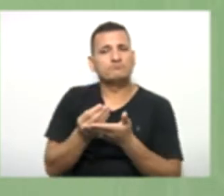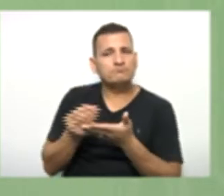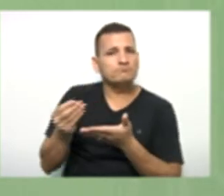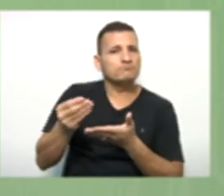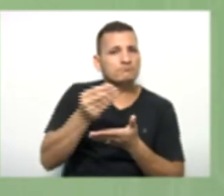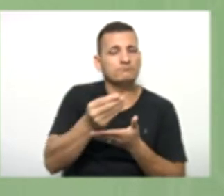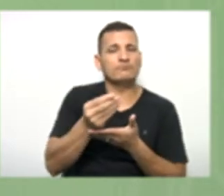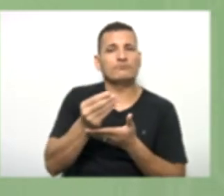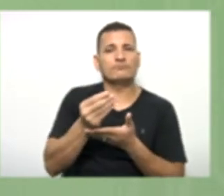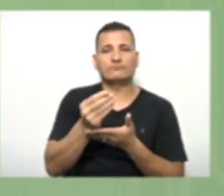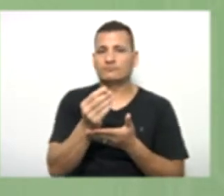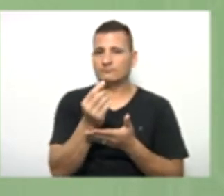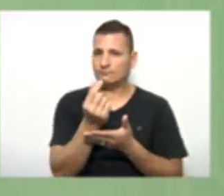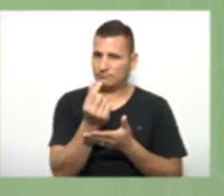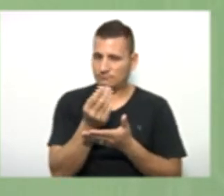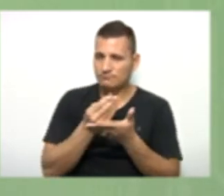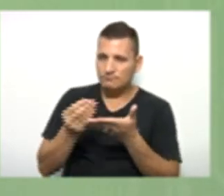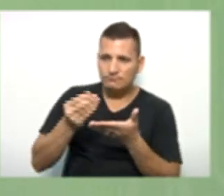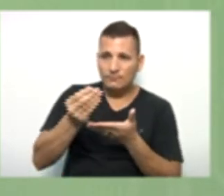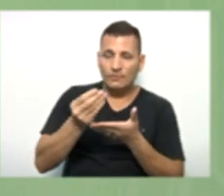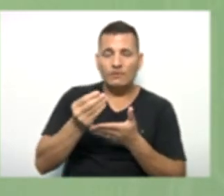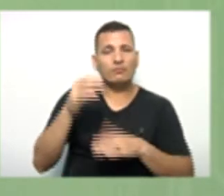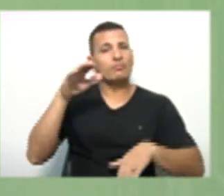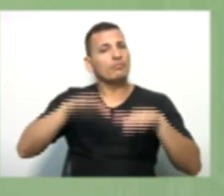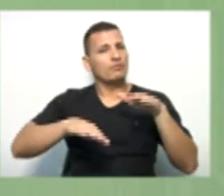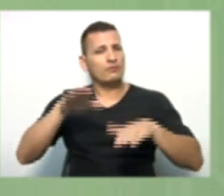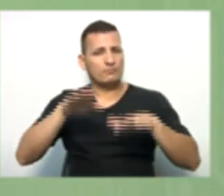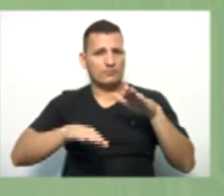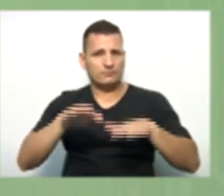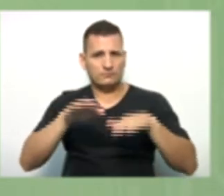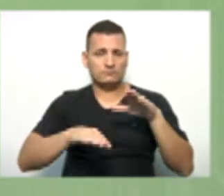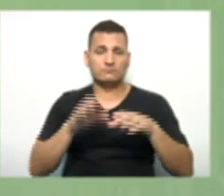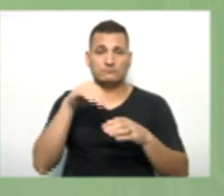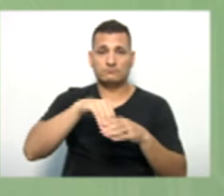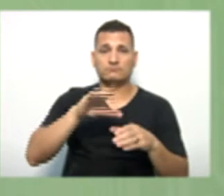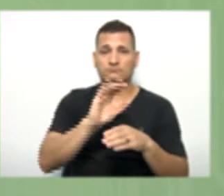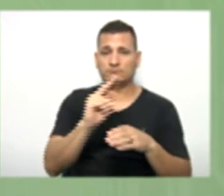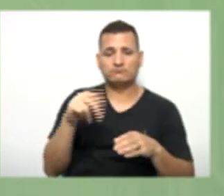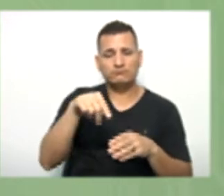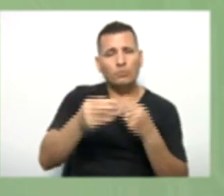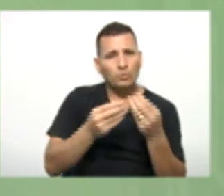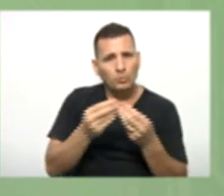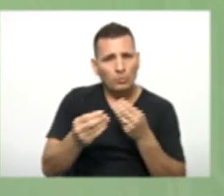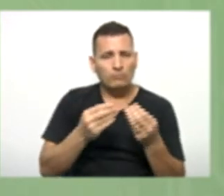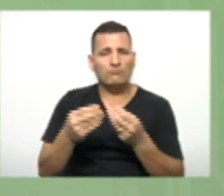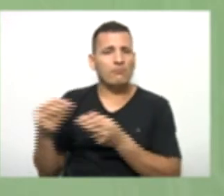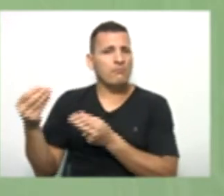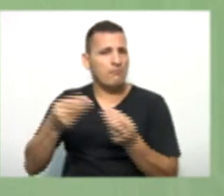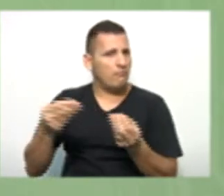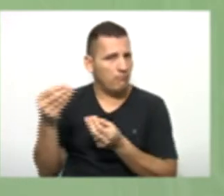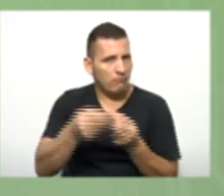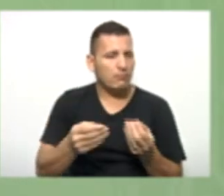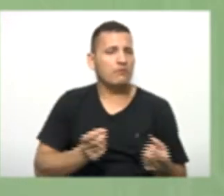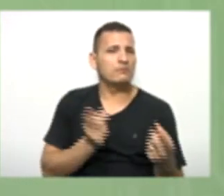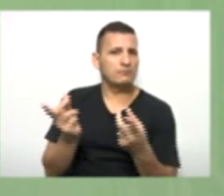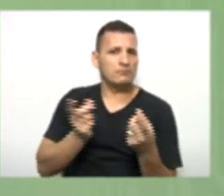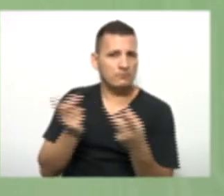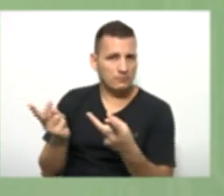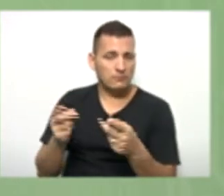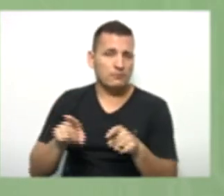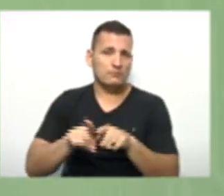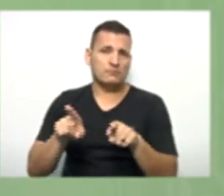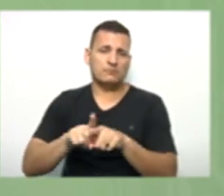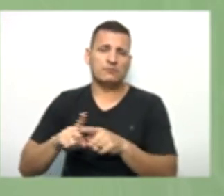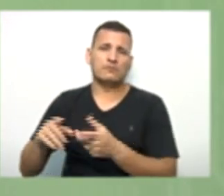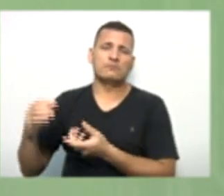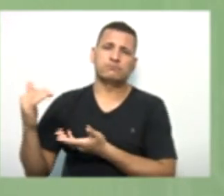seus associados de acordo com a produção de bens ou serviços por eles entregues, em função do volume de fornecimento